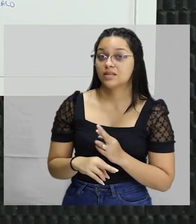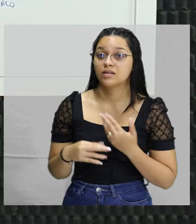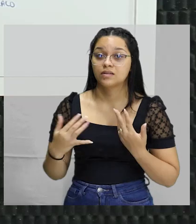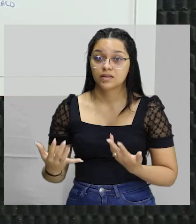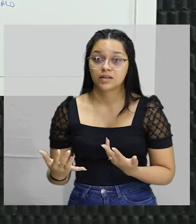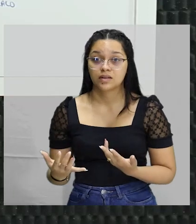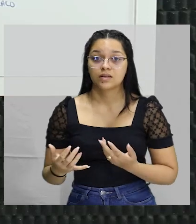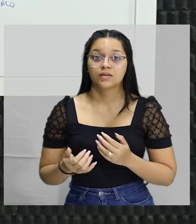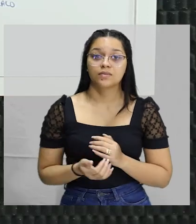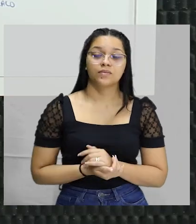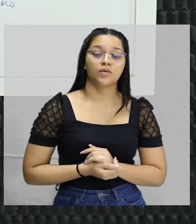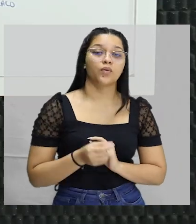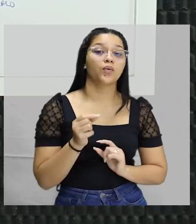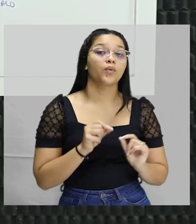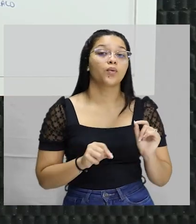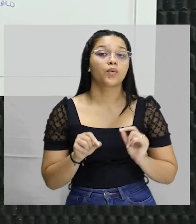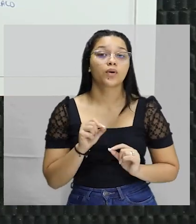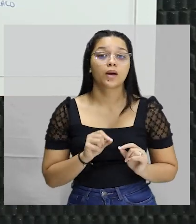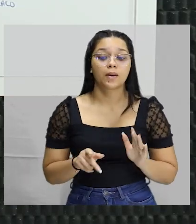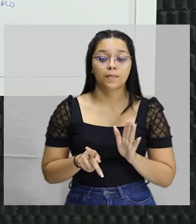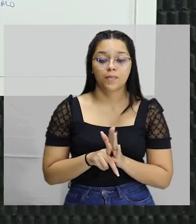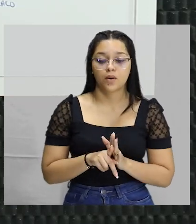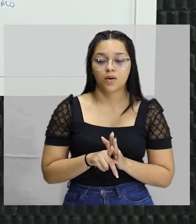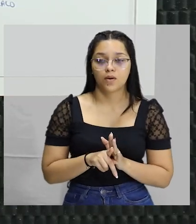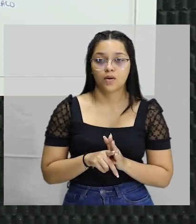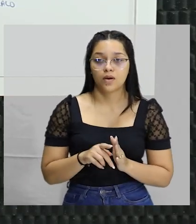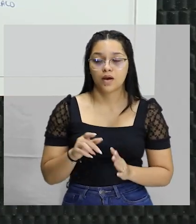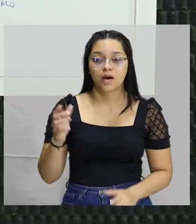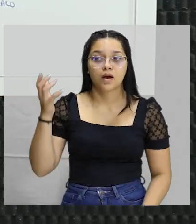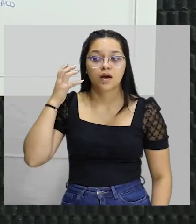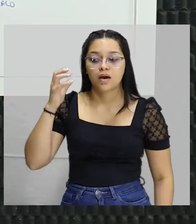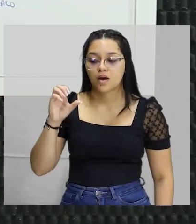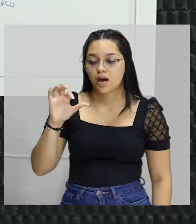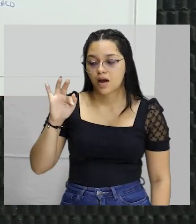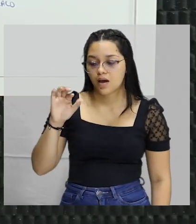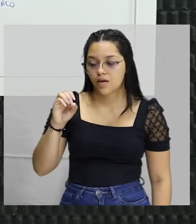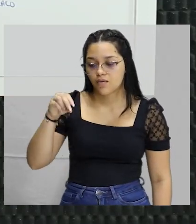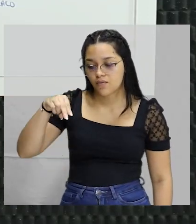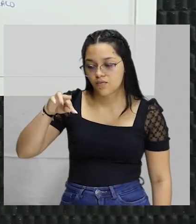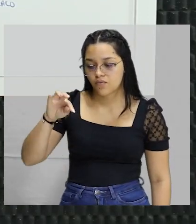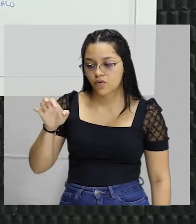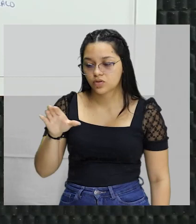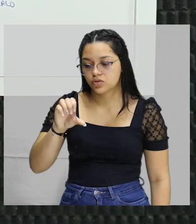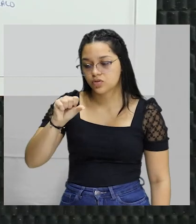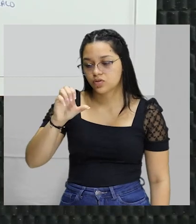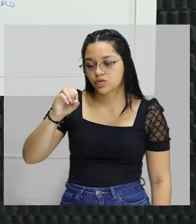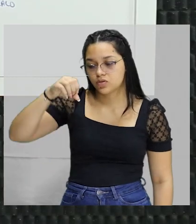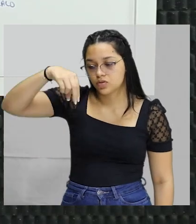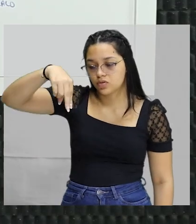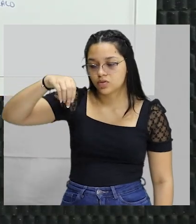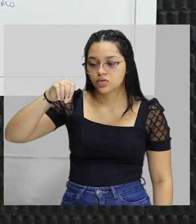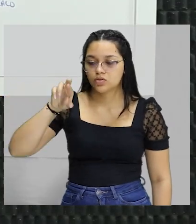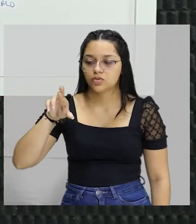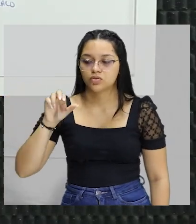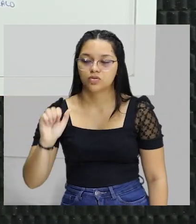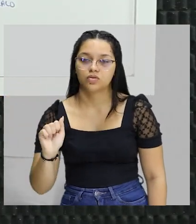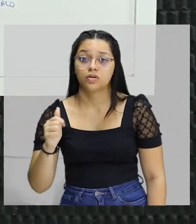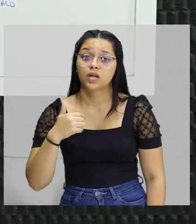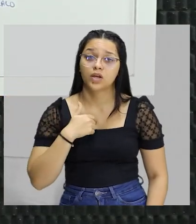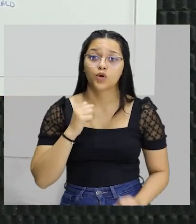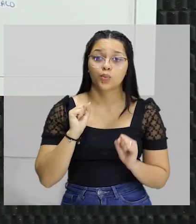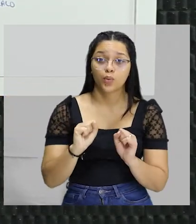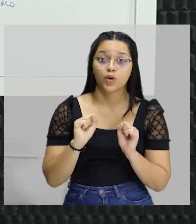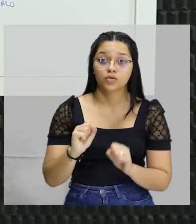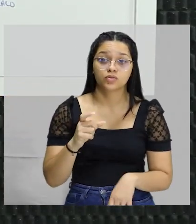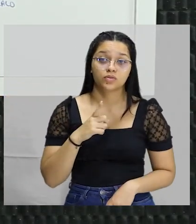aí com a fonte sonora. Para a gente entender melhor. Eu posso